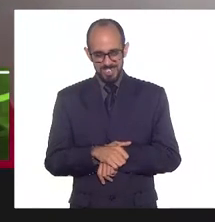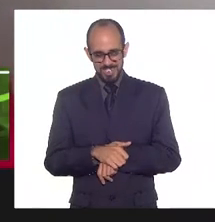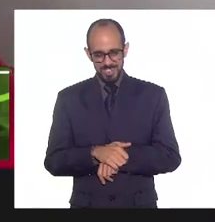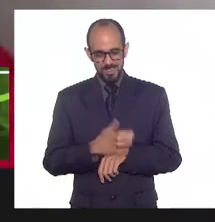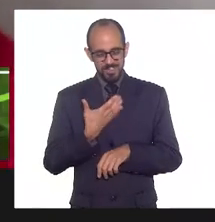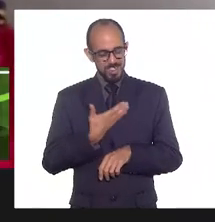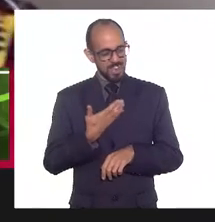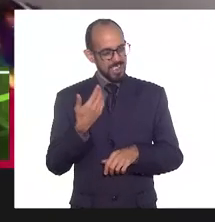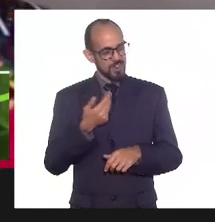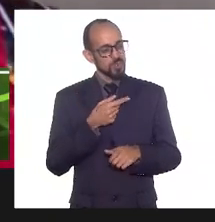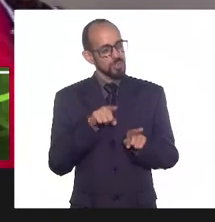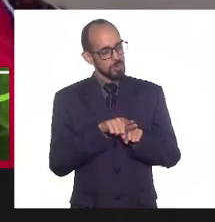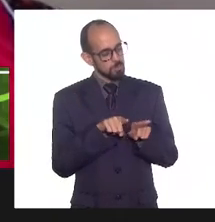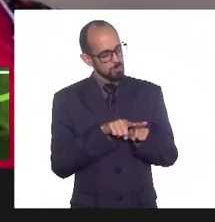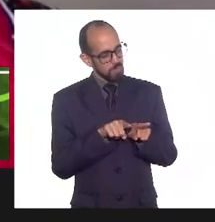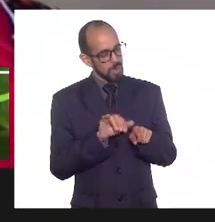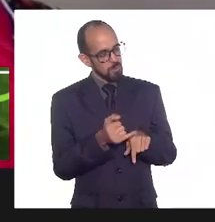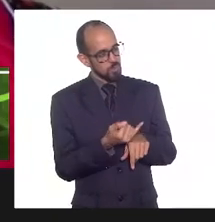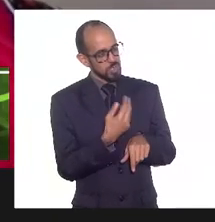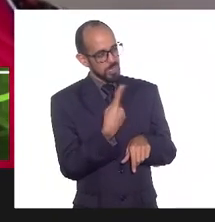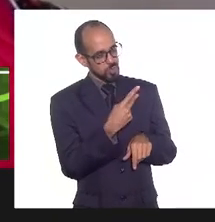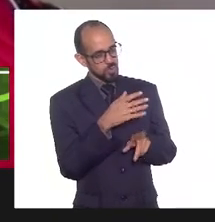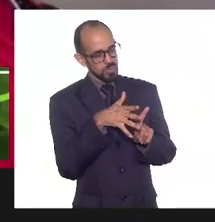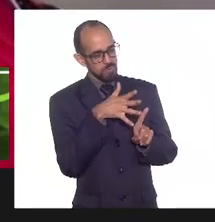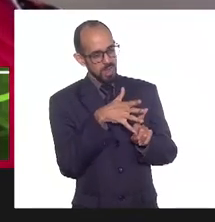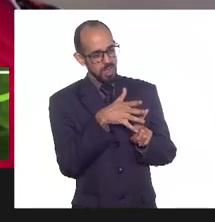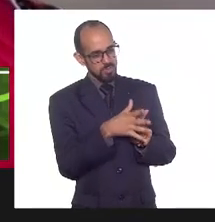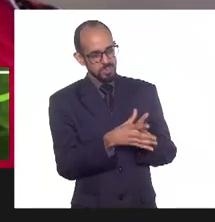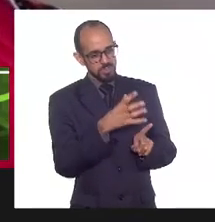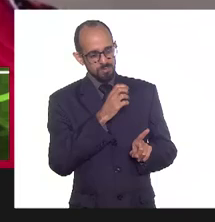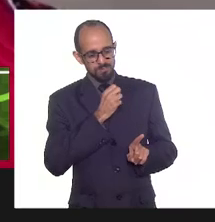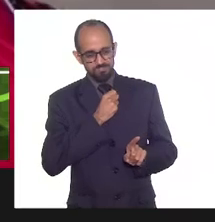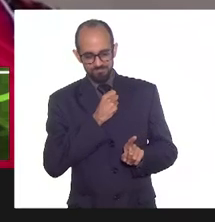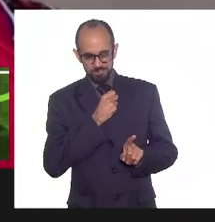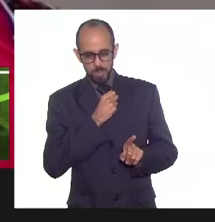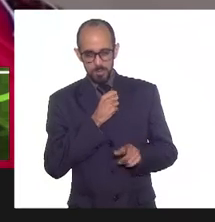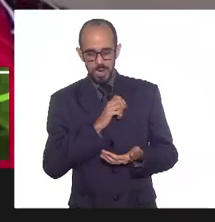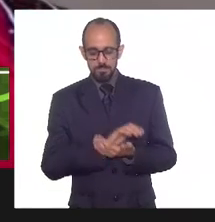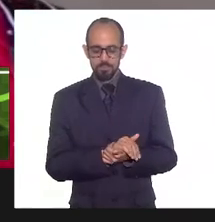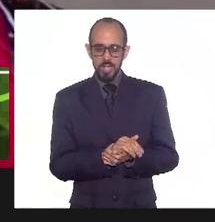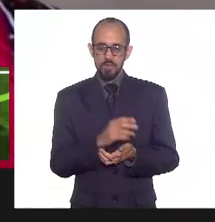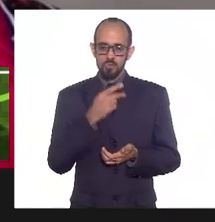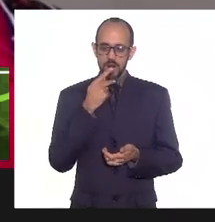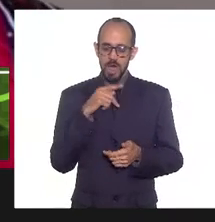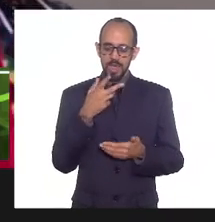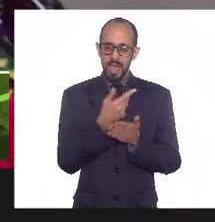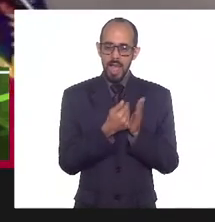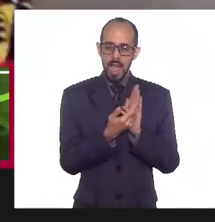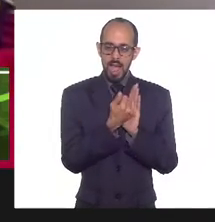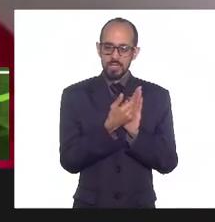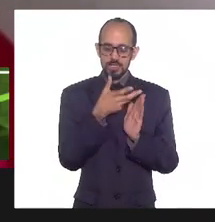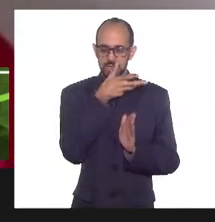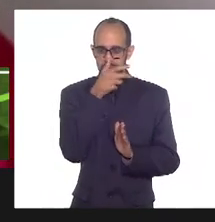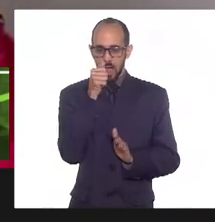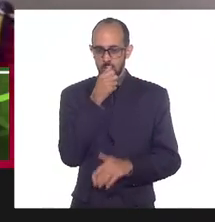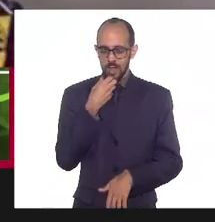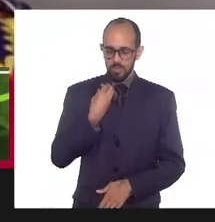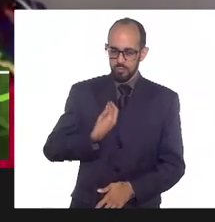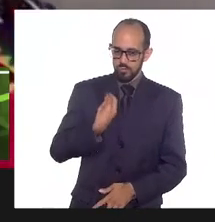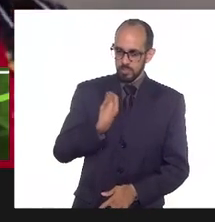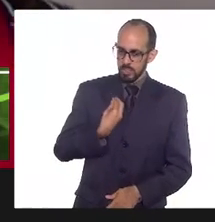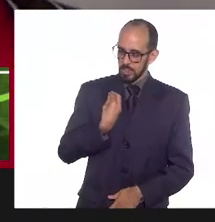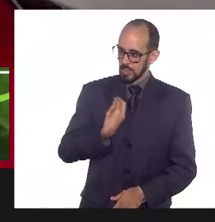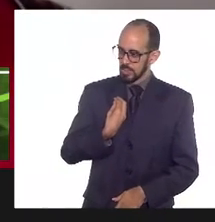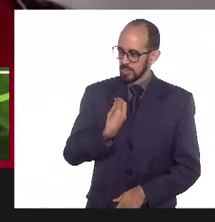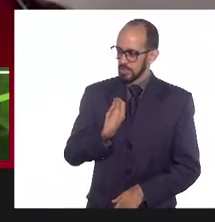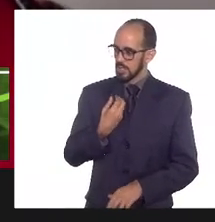minhas e reiterar inclusive que a arte salva vidas ela salva vidas salva vidas e